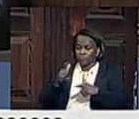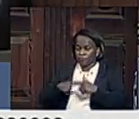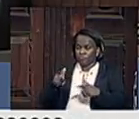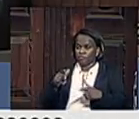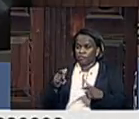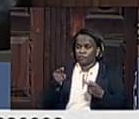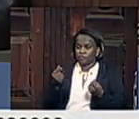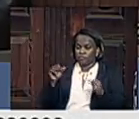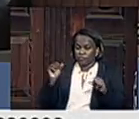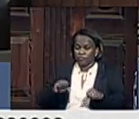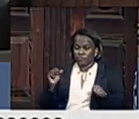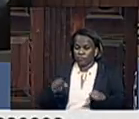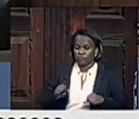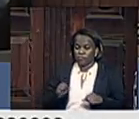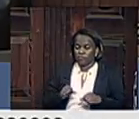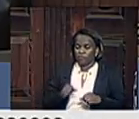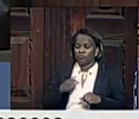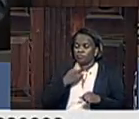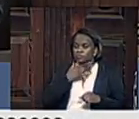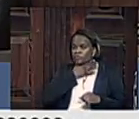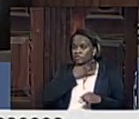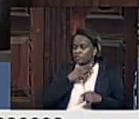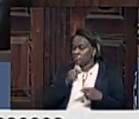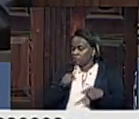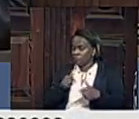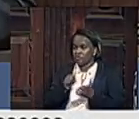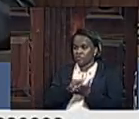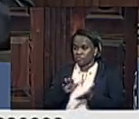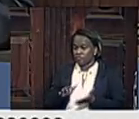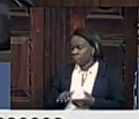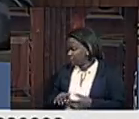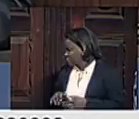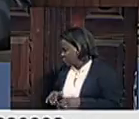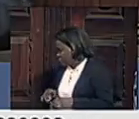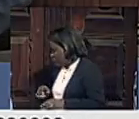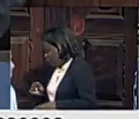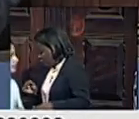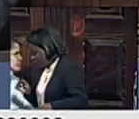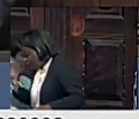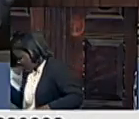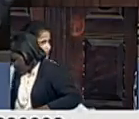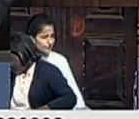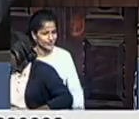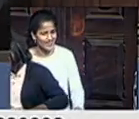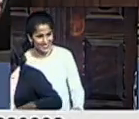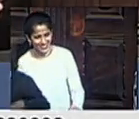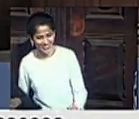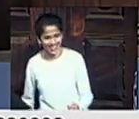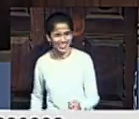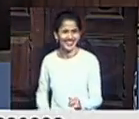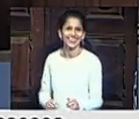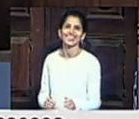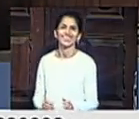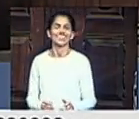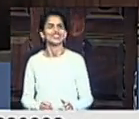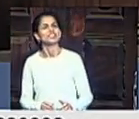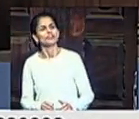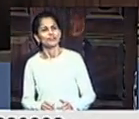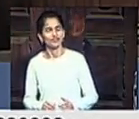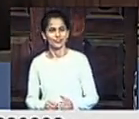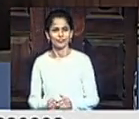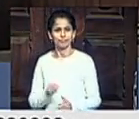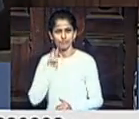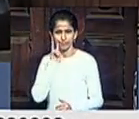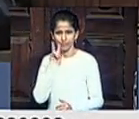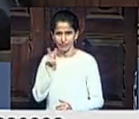econômico-financeiro, até por conta do desemprego e desaceleração da economia. Com erros apresentados aqui pelo deputado Luiz Paulo e outros deputados, que